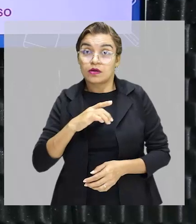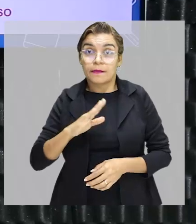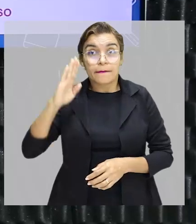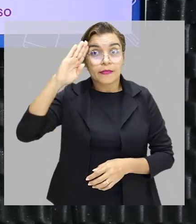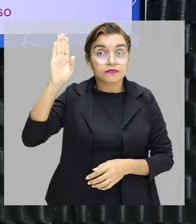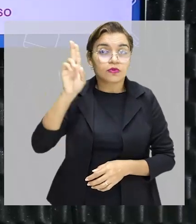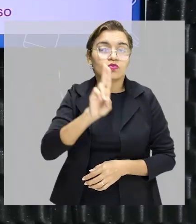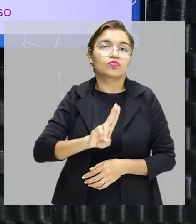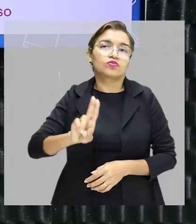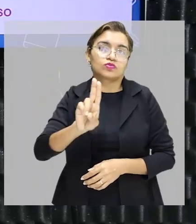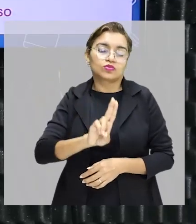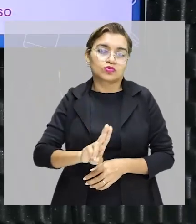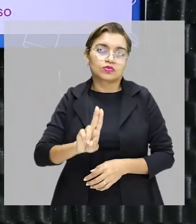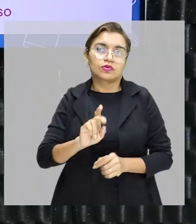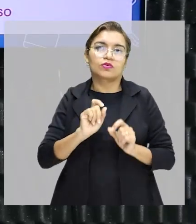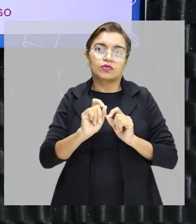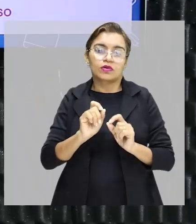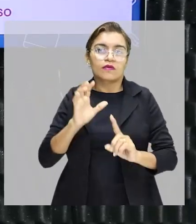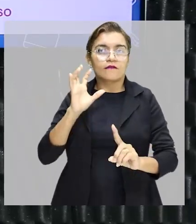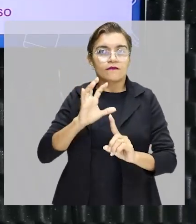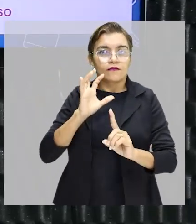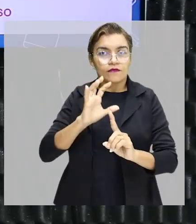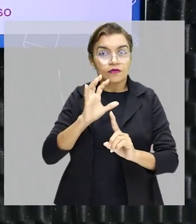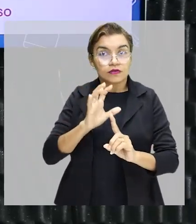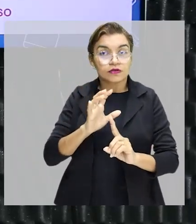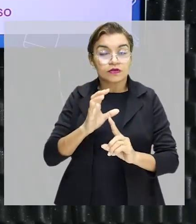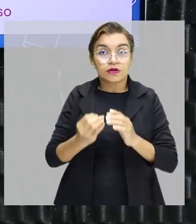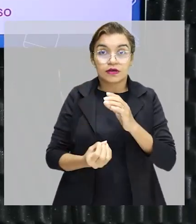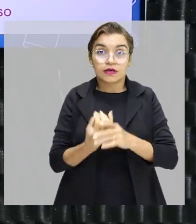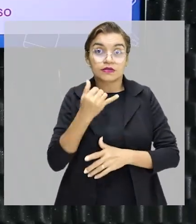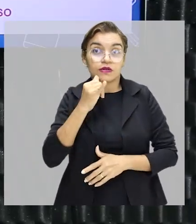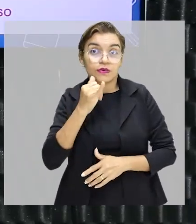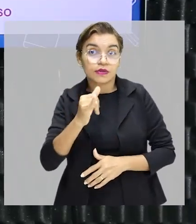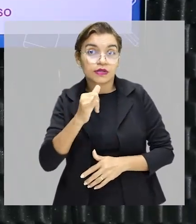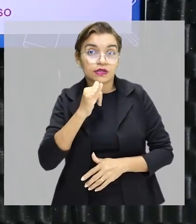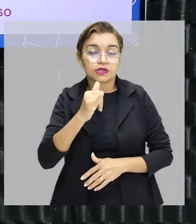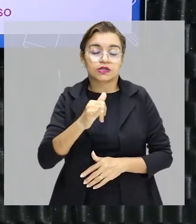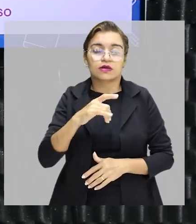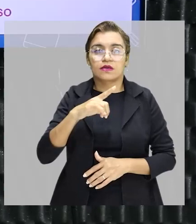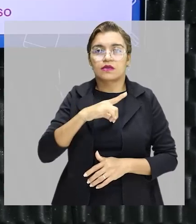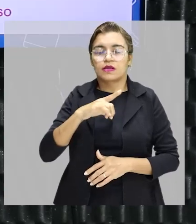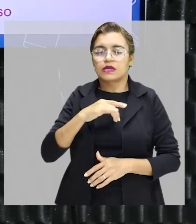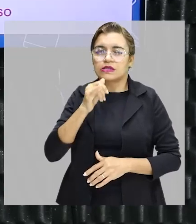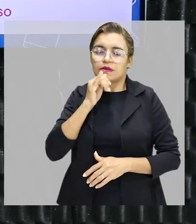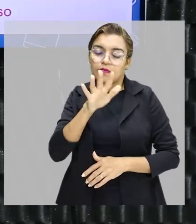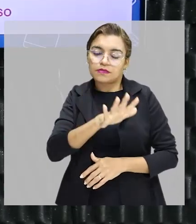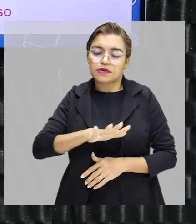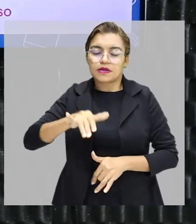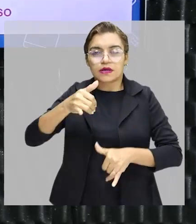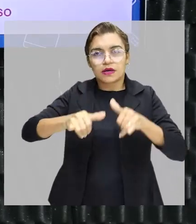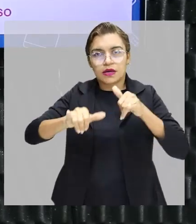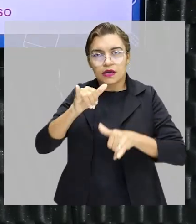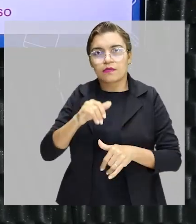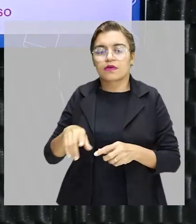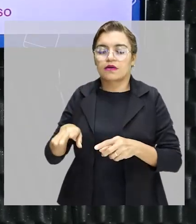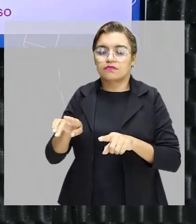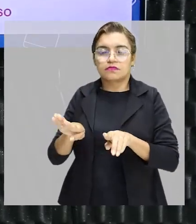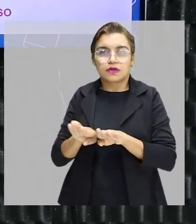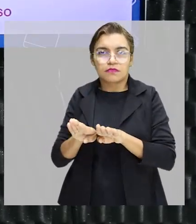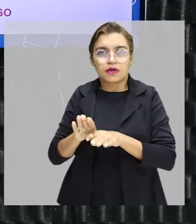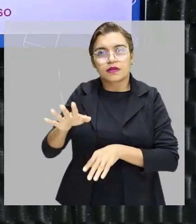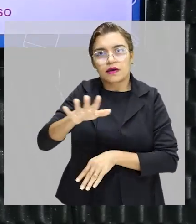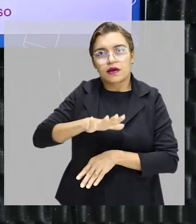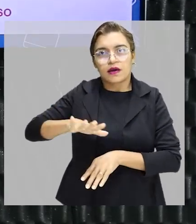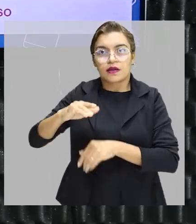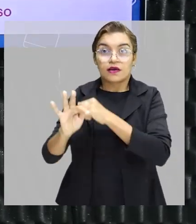é essa, na geração de energia. E aqui é um tópico que eu vou encontrar tanto em química, em física também,